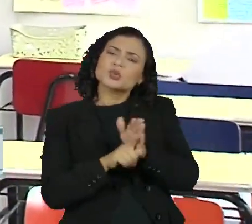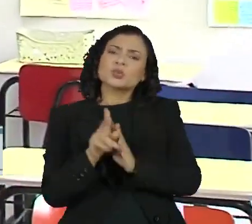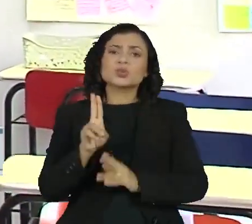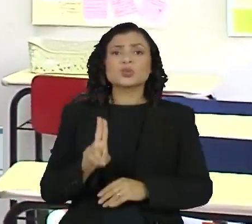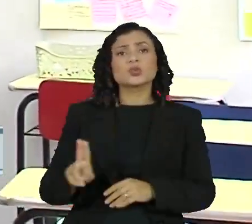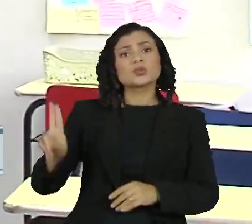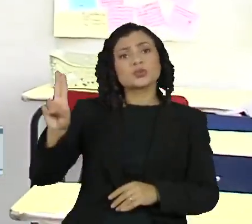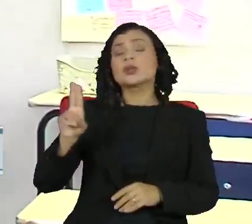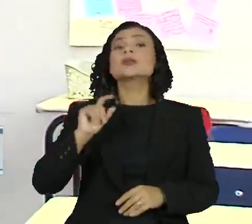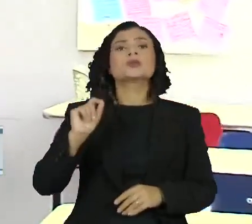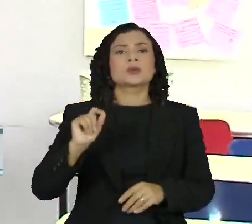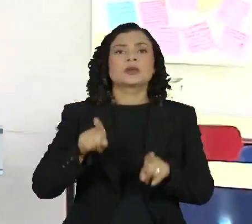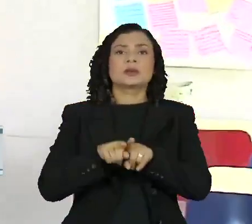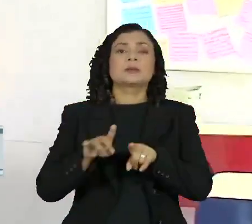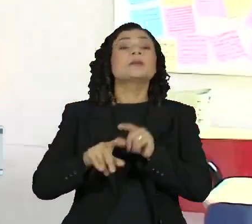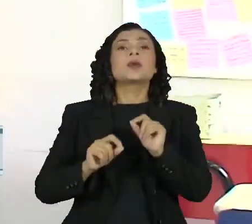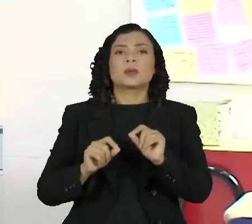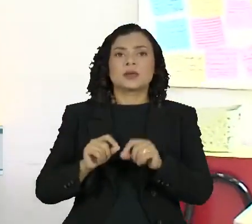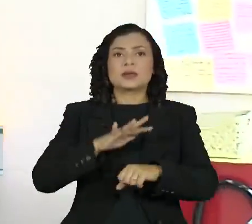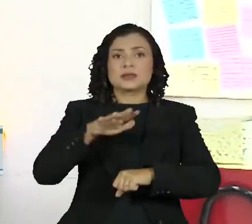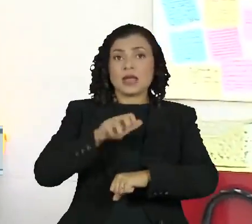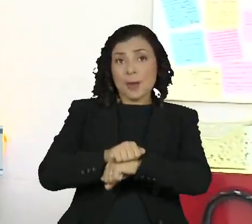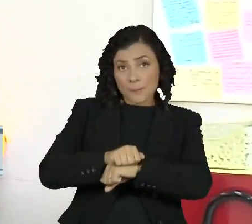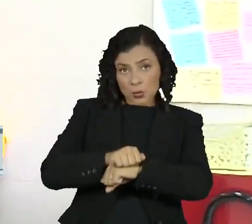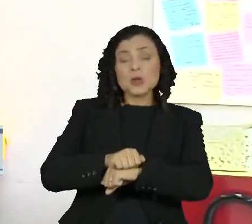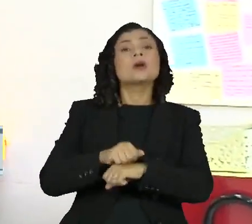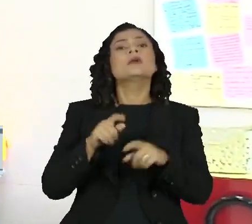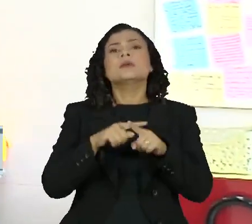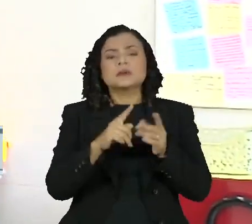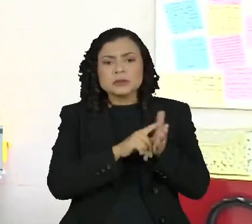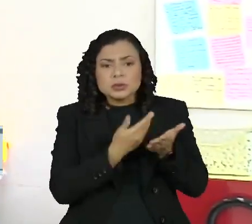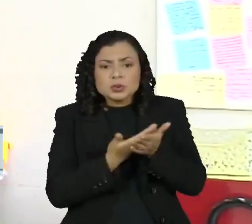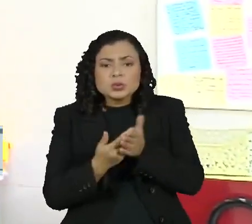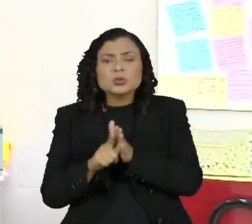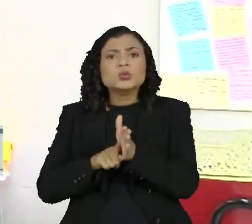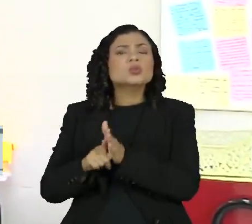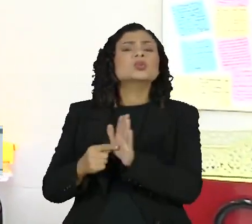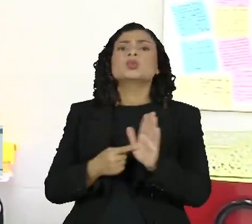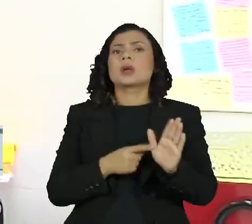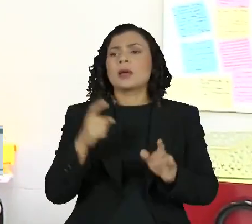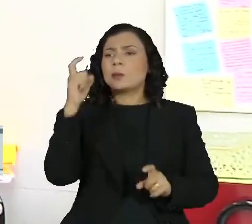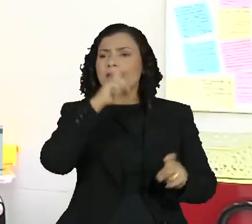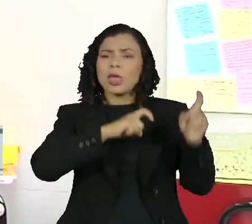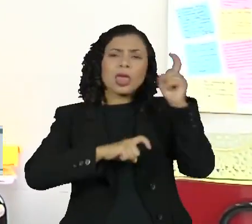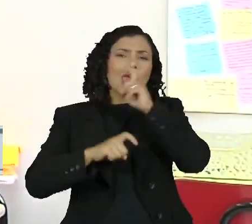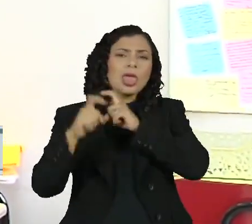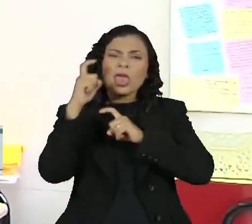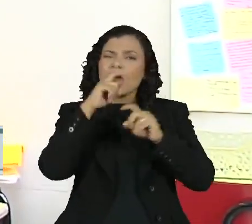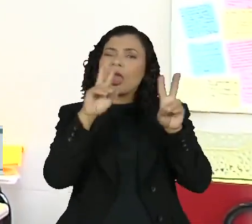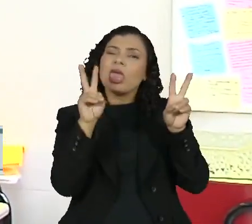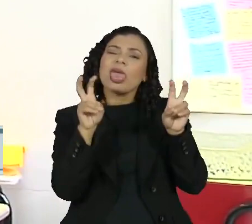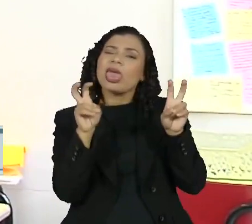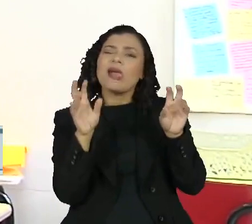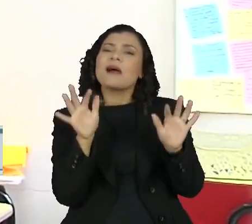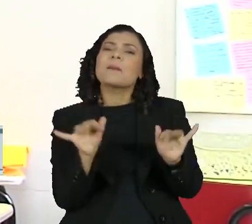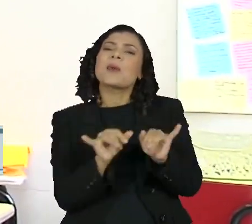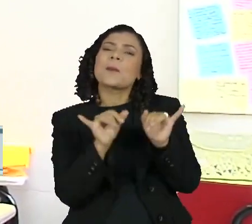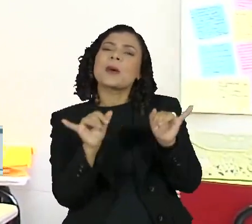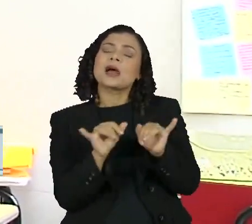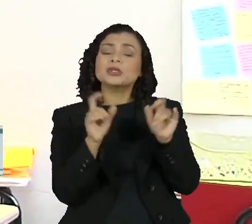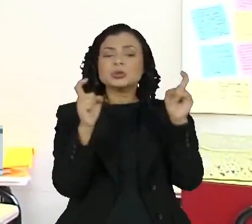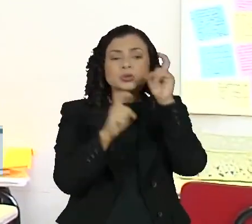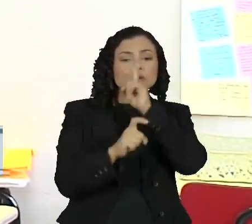de Singapura, crianças que ouvem os pais contarem mentiras para elas, mesmo aquelas mais inocentes, tendem a se